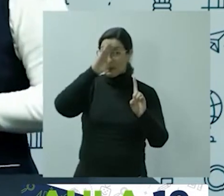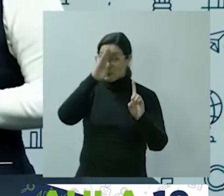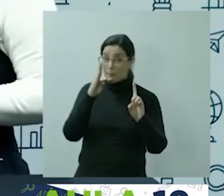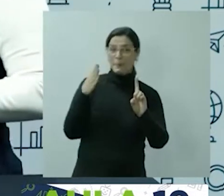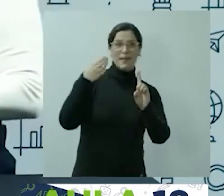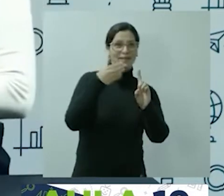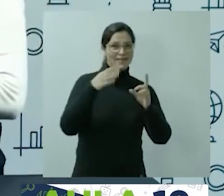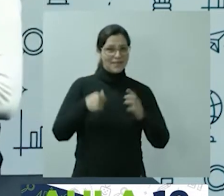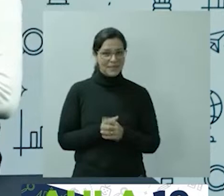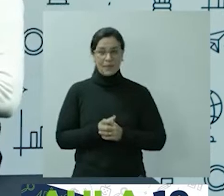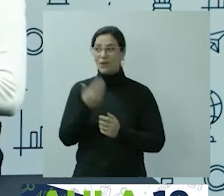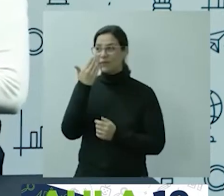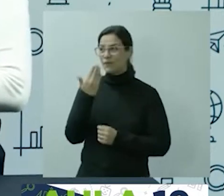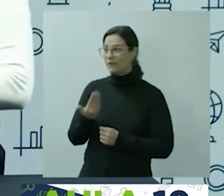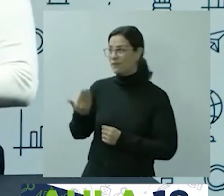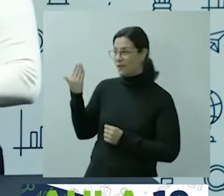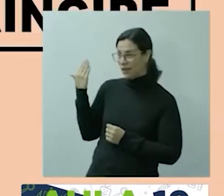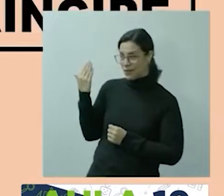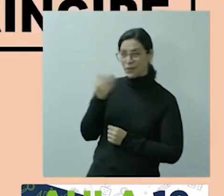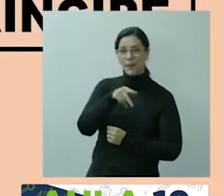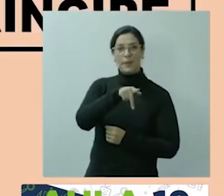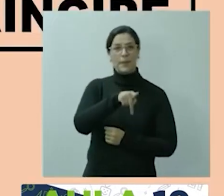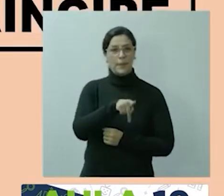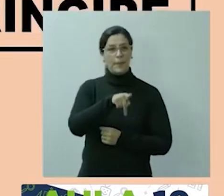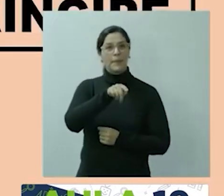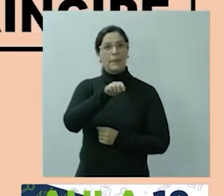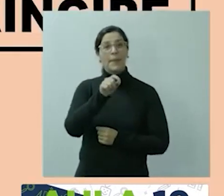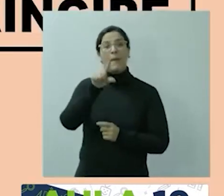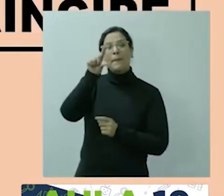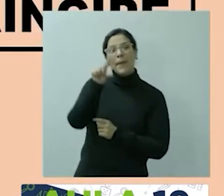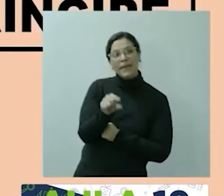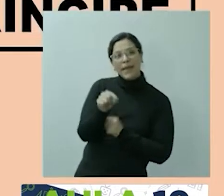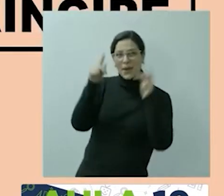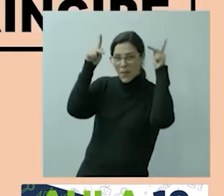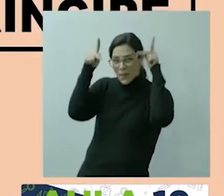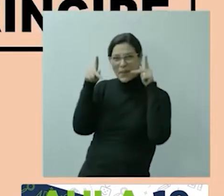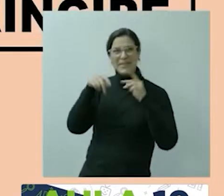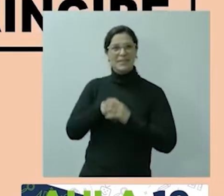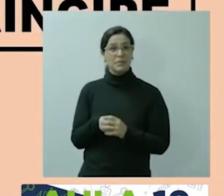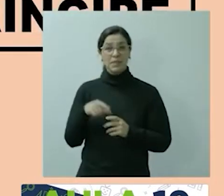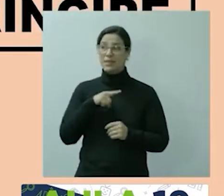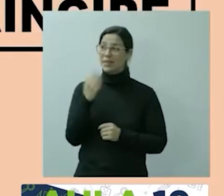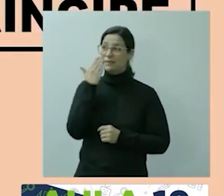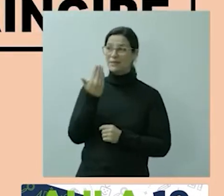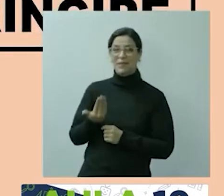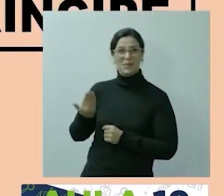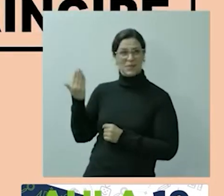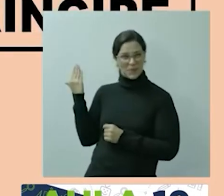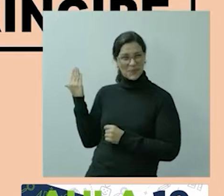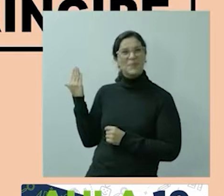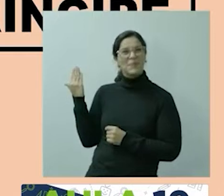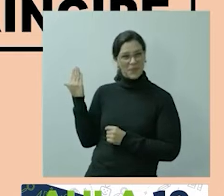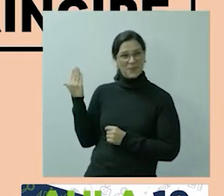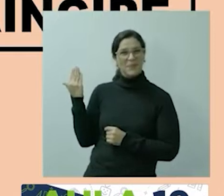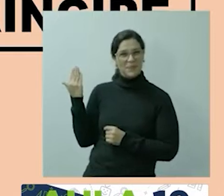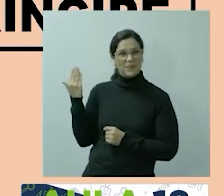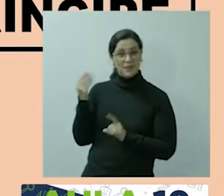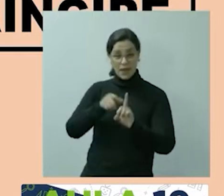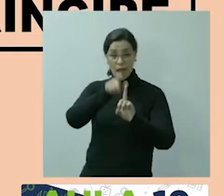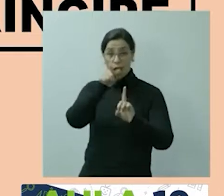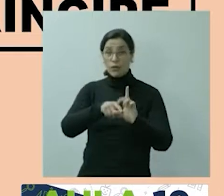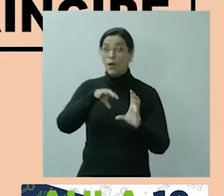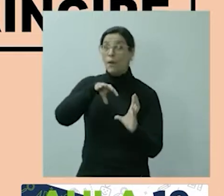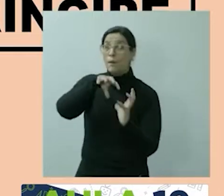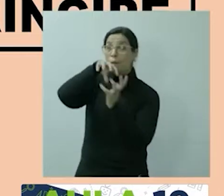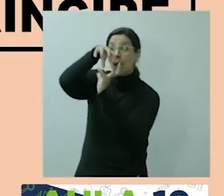dela. Vejam aqui. Pequeno Príncipe. E aqui está o nosso Pequeno Príncipe, que morava